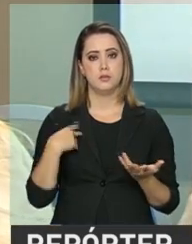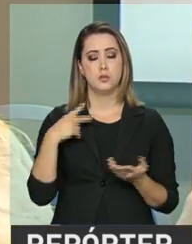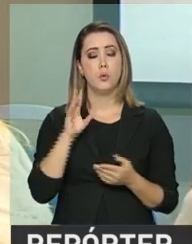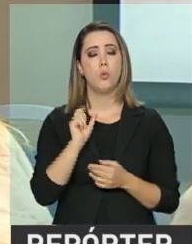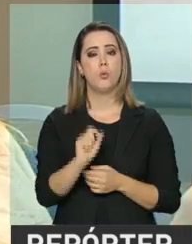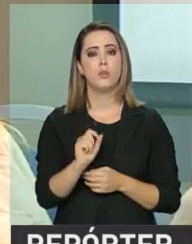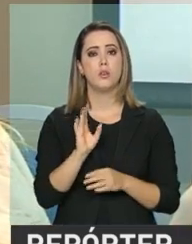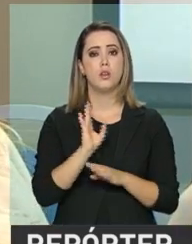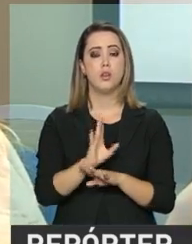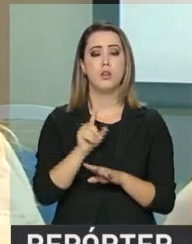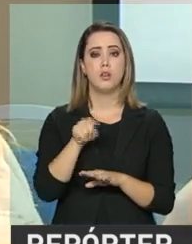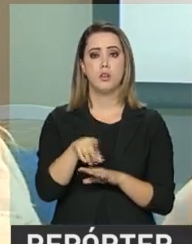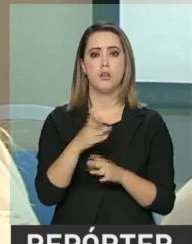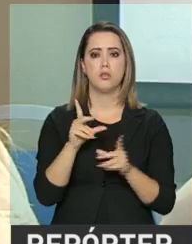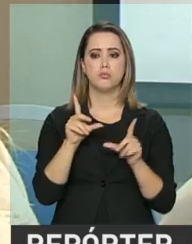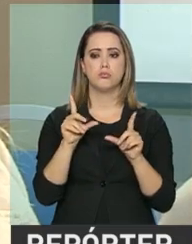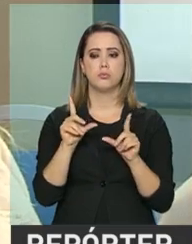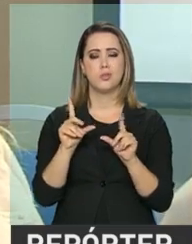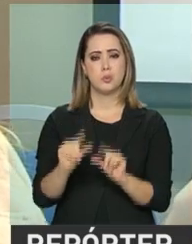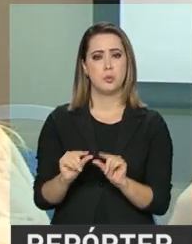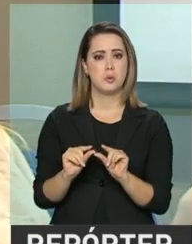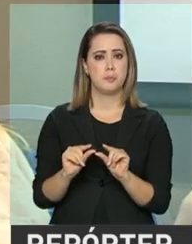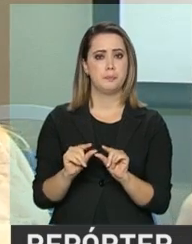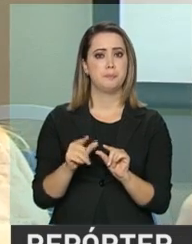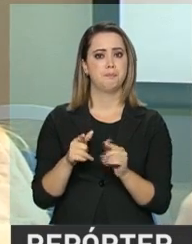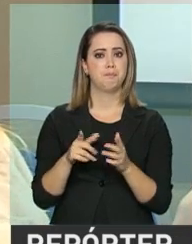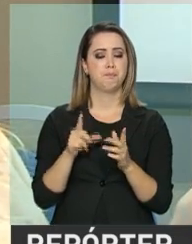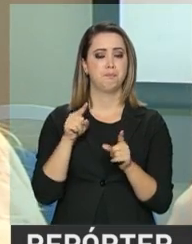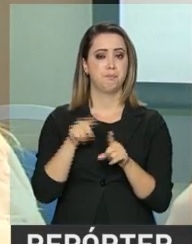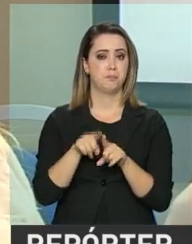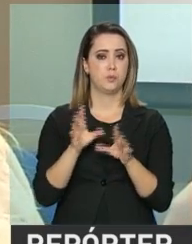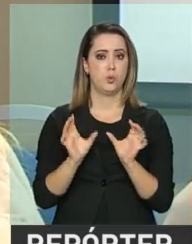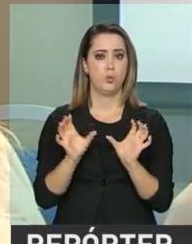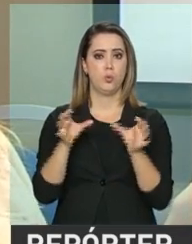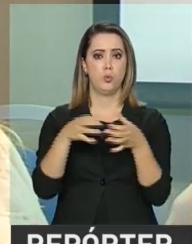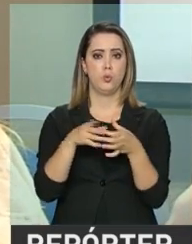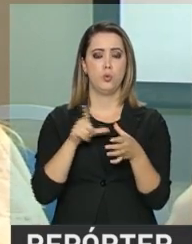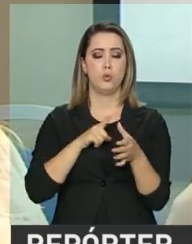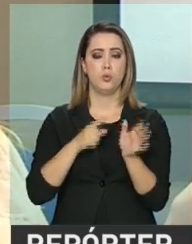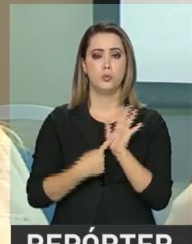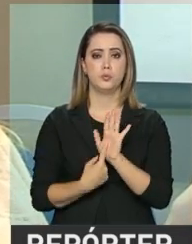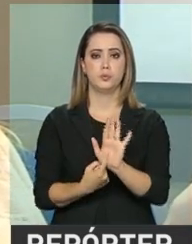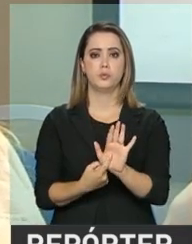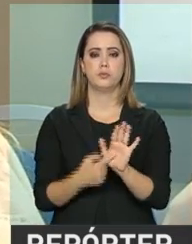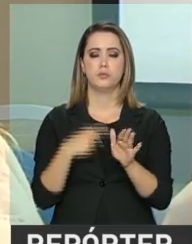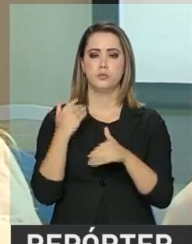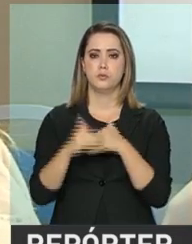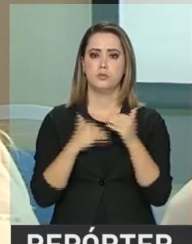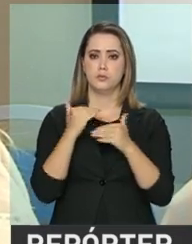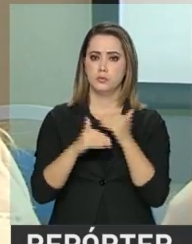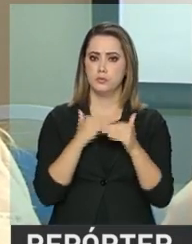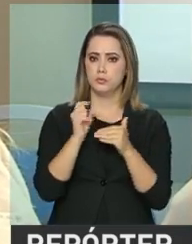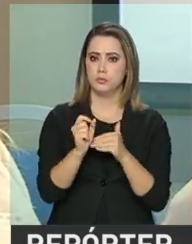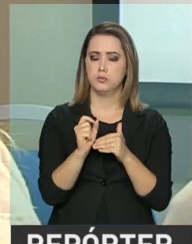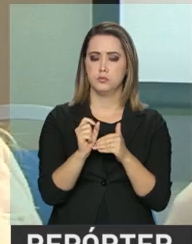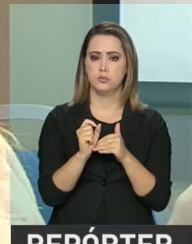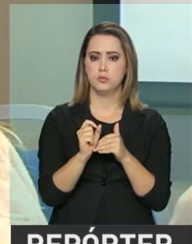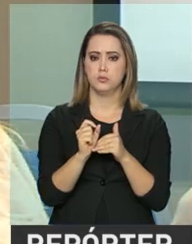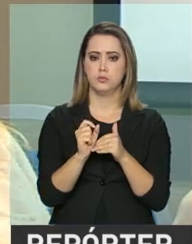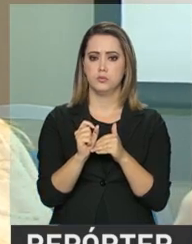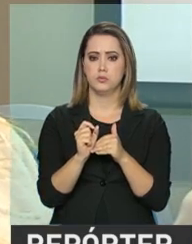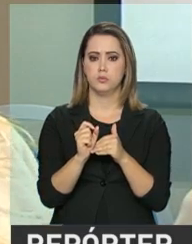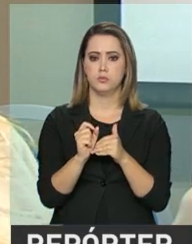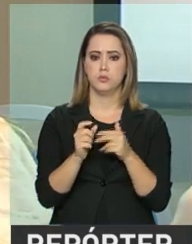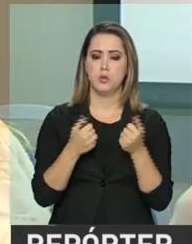para essa retração um pouco menor, né? O setor apresentou um crescimento